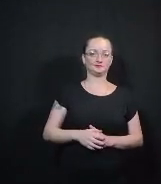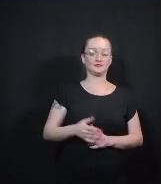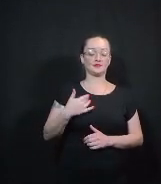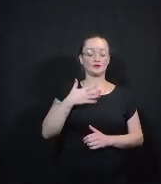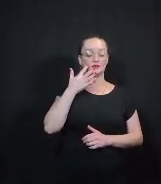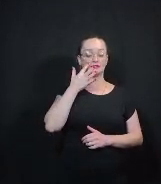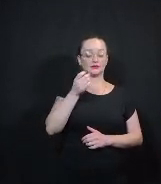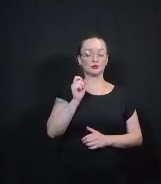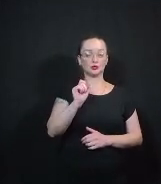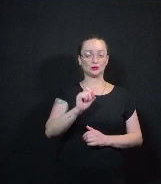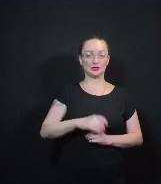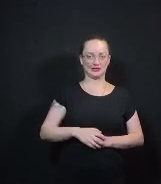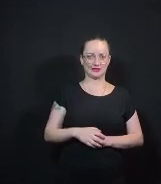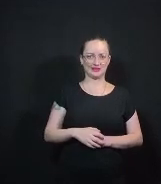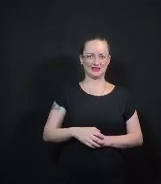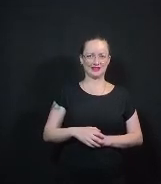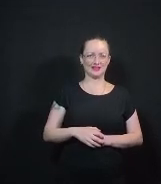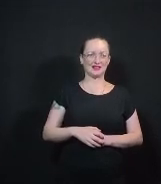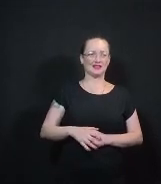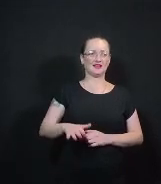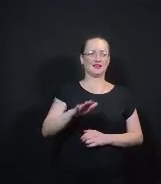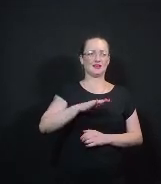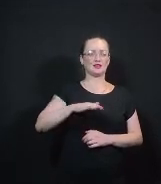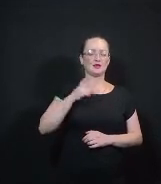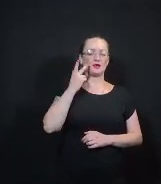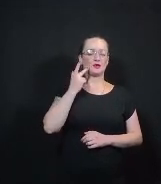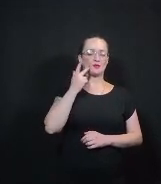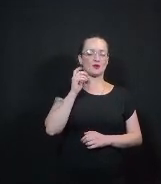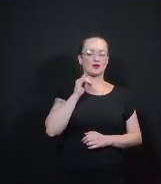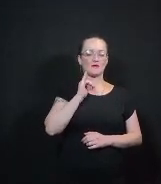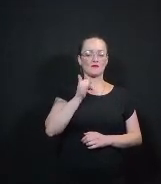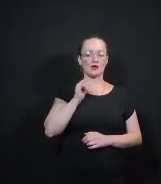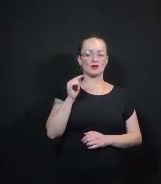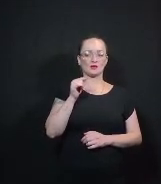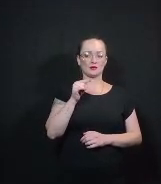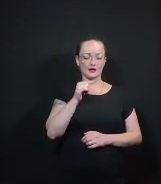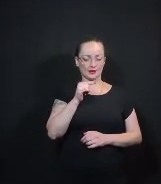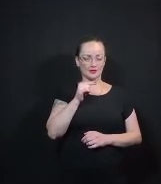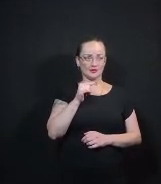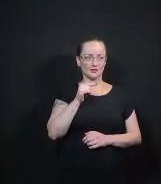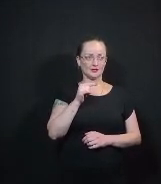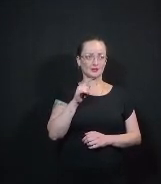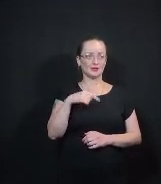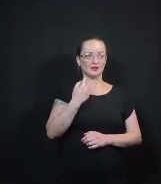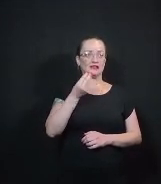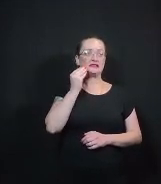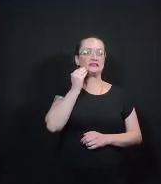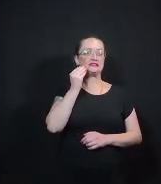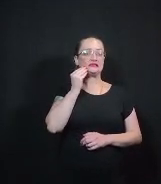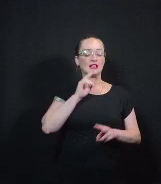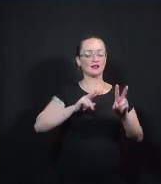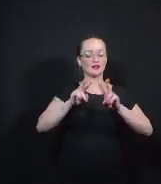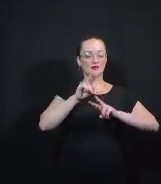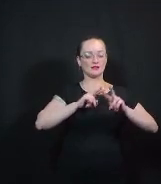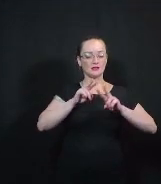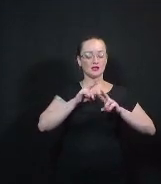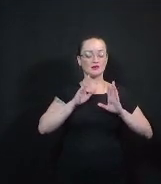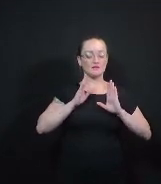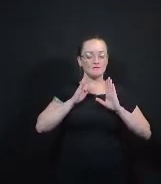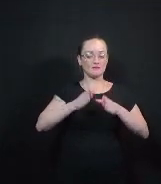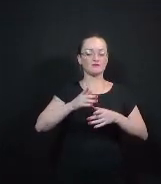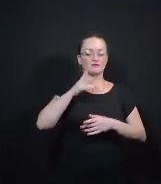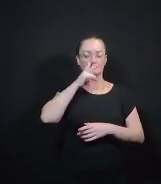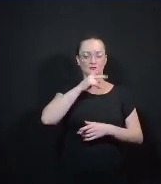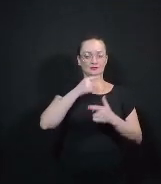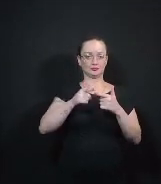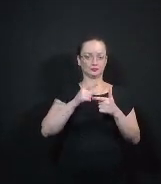atenção para uma dimensão que normalmente quando a gente fala para isso, a gente tende a ter uma visão tecnodeterminista do problema,